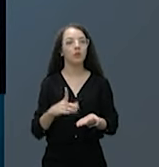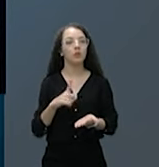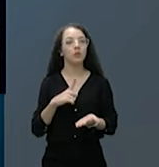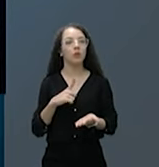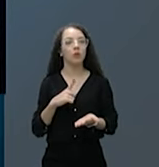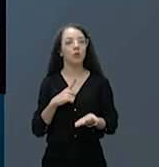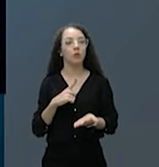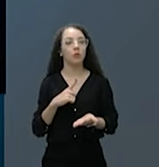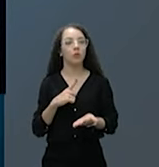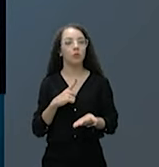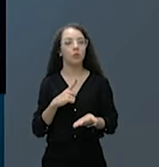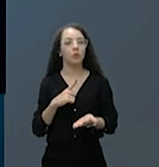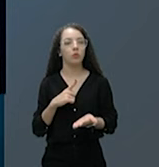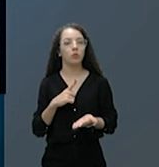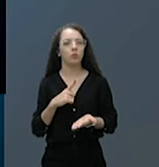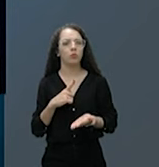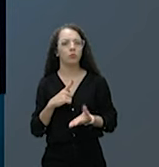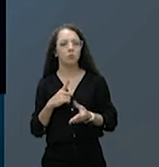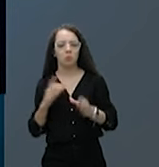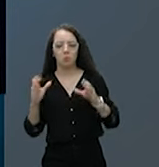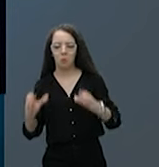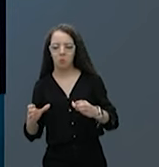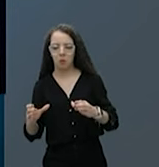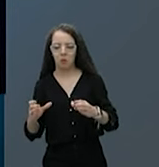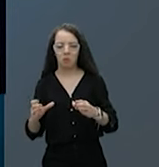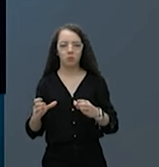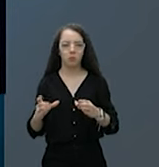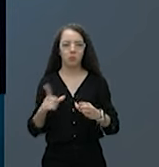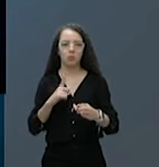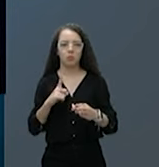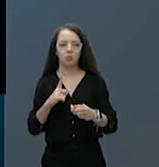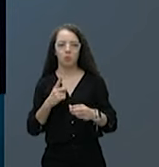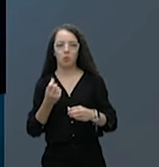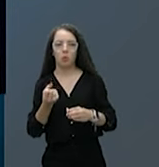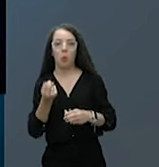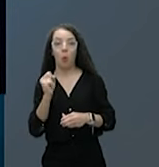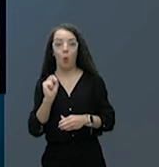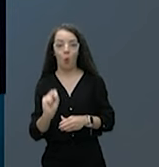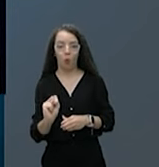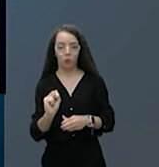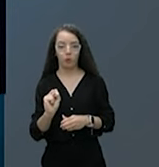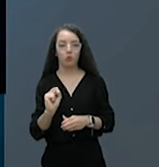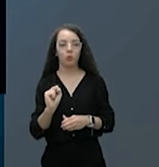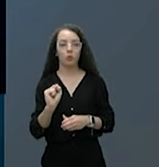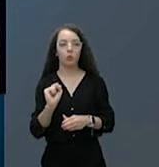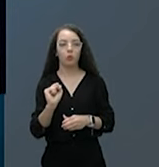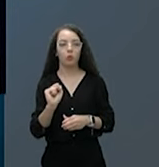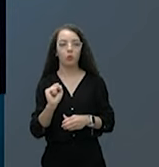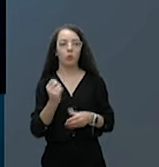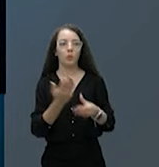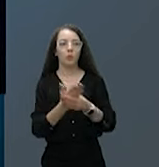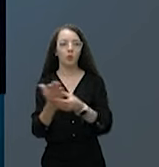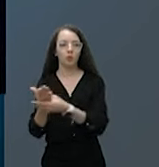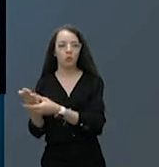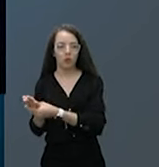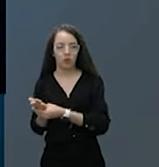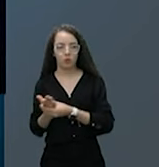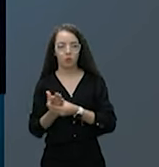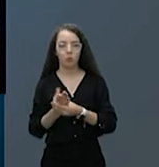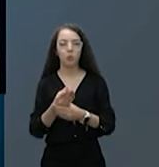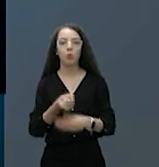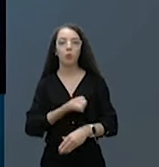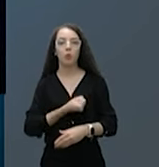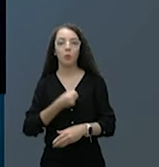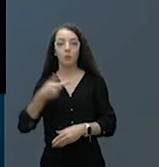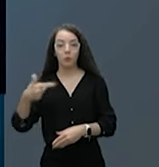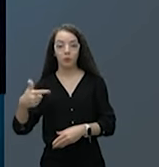pacote de 8 casos do número 20 a 27, em que